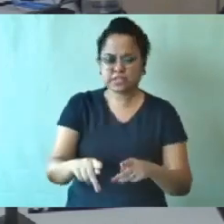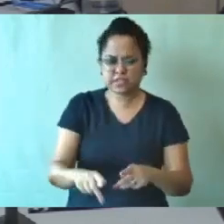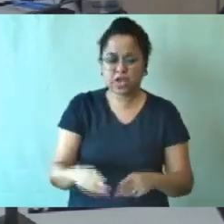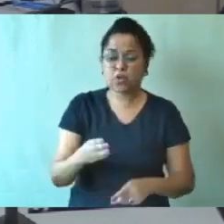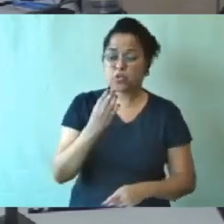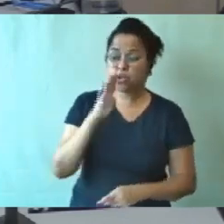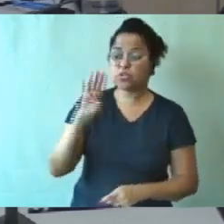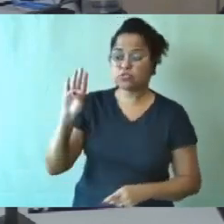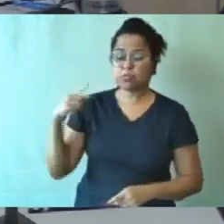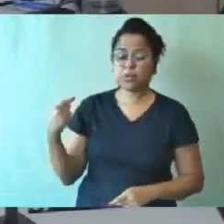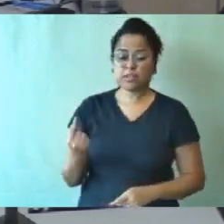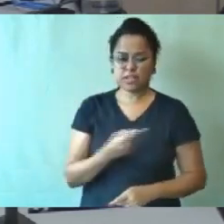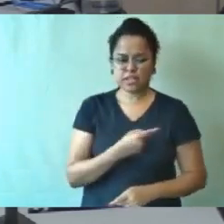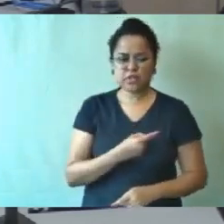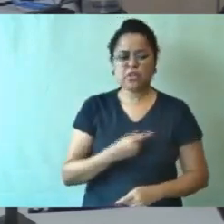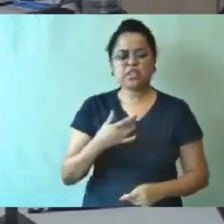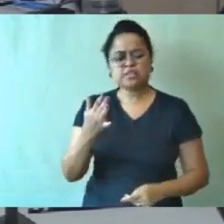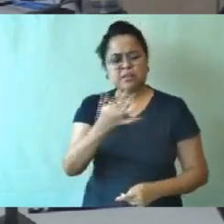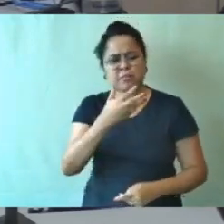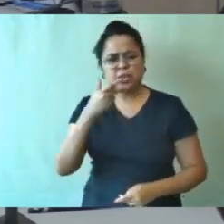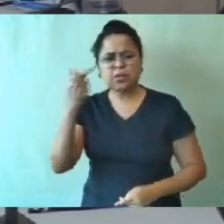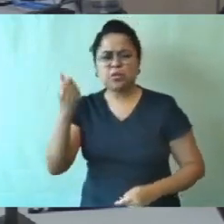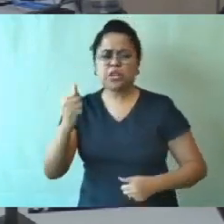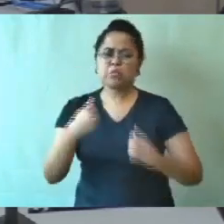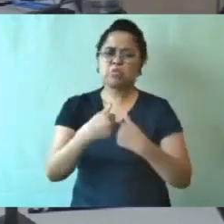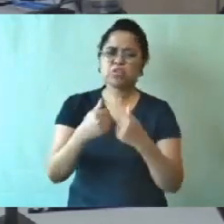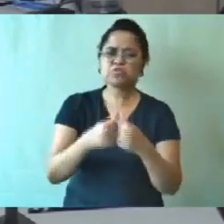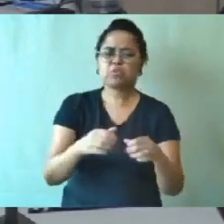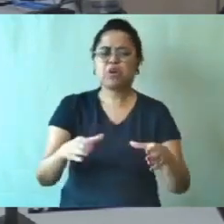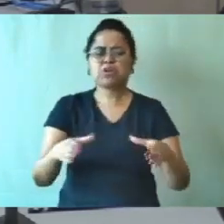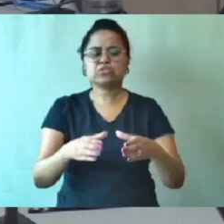trazer melhorias para o transporte público. A gente quer